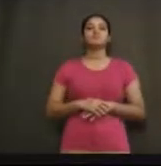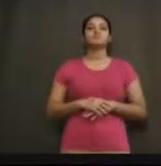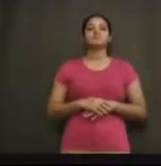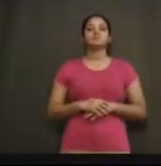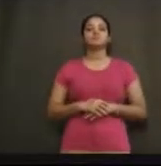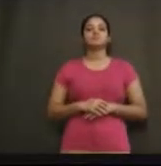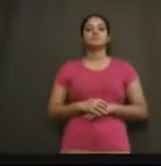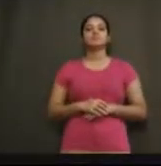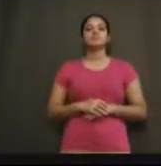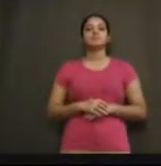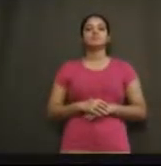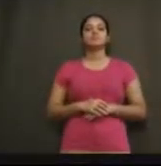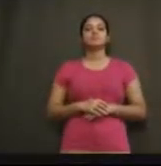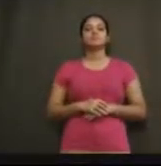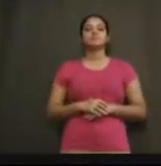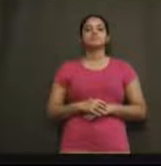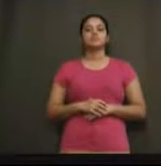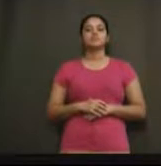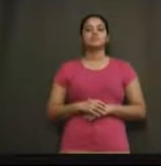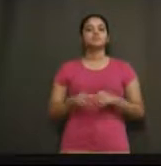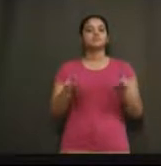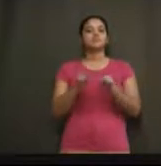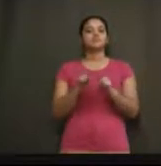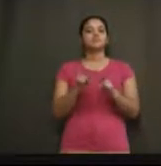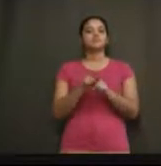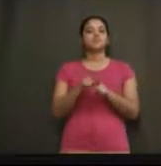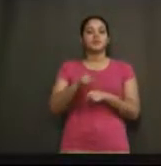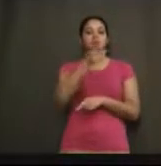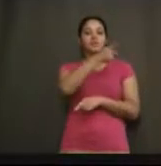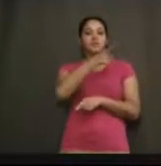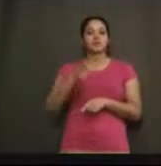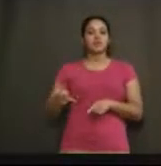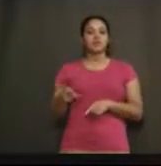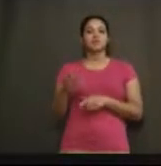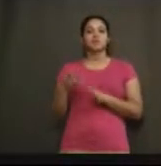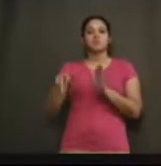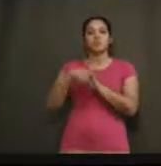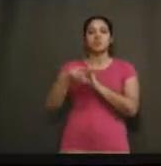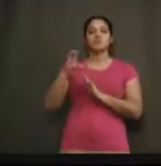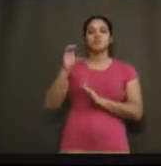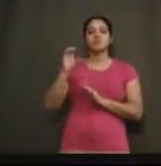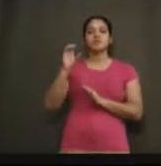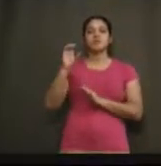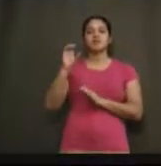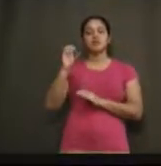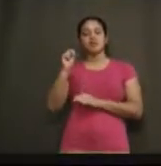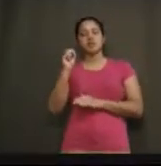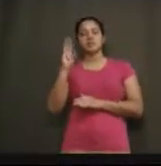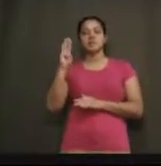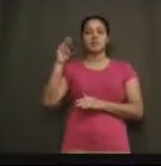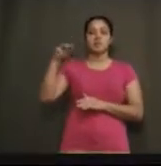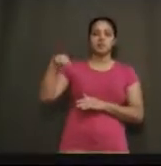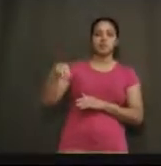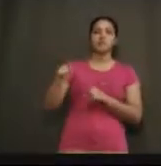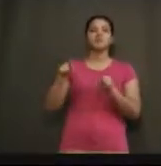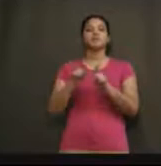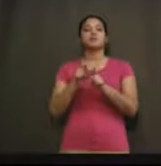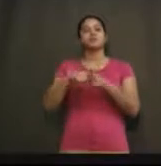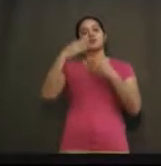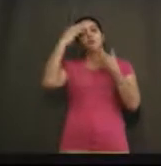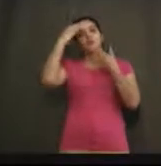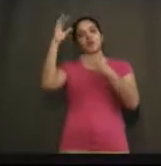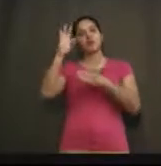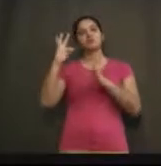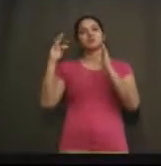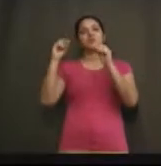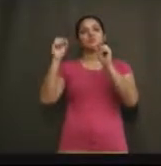igualmente a presença do presidente da SBM, o professor Paulo Piccioni, e naturalmente agradecer a presença de todos vocês. Eu